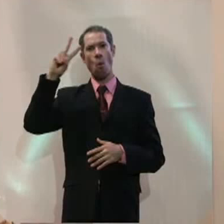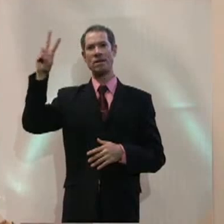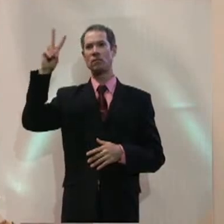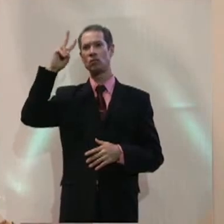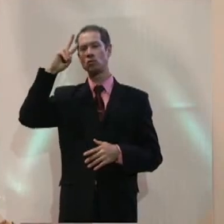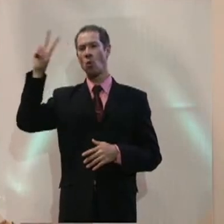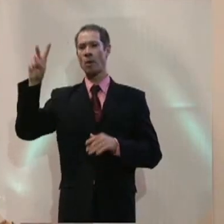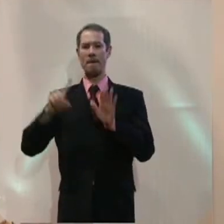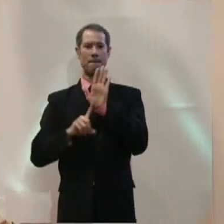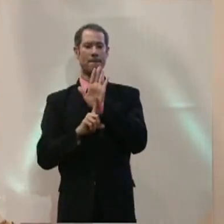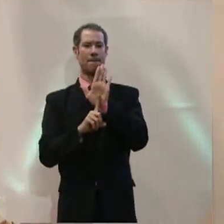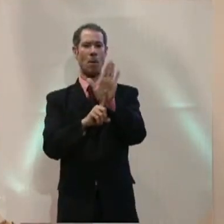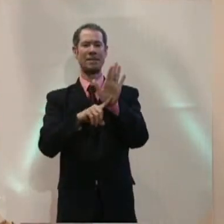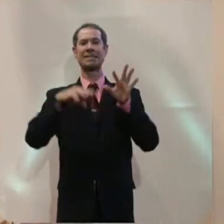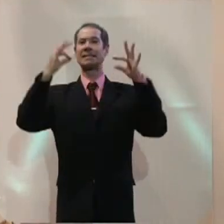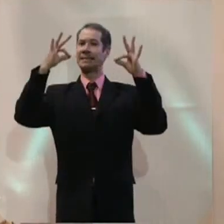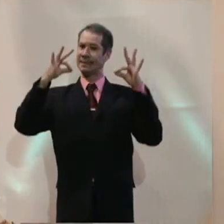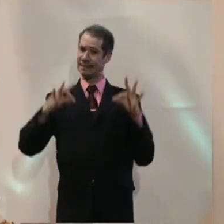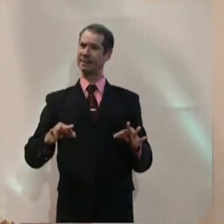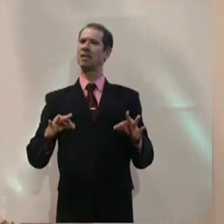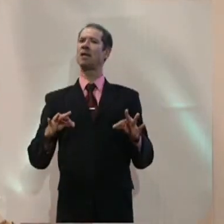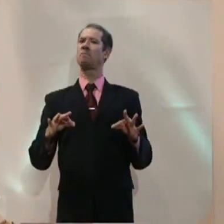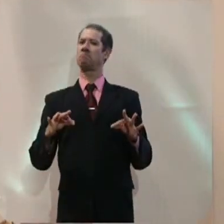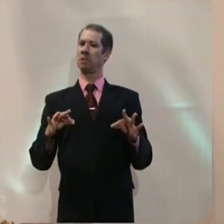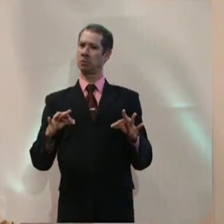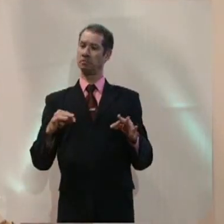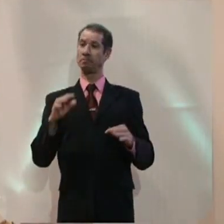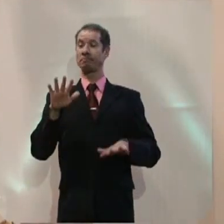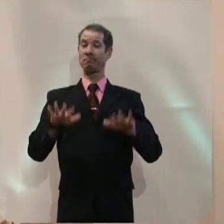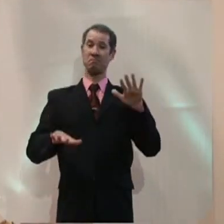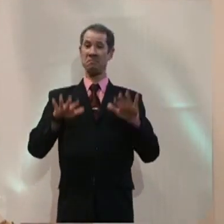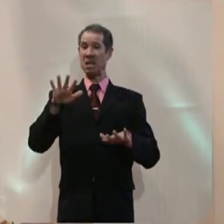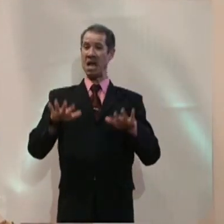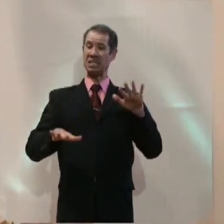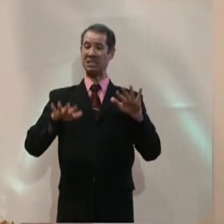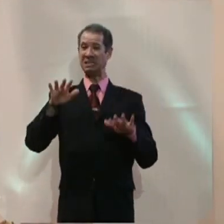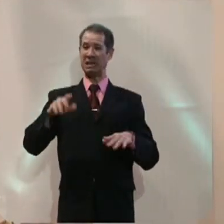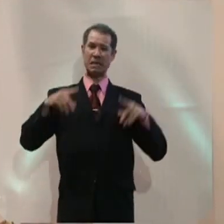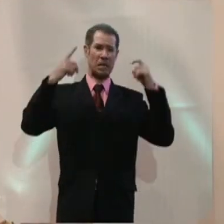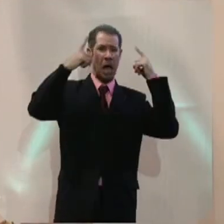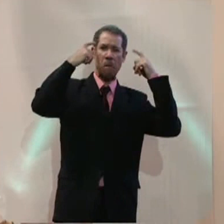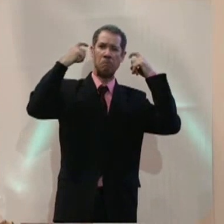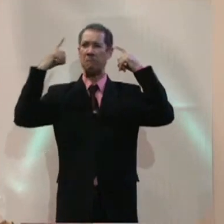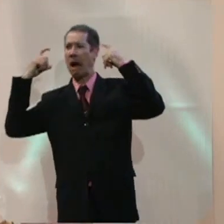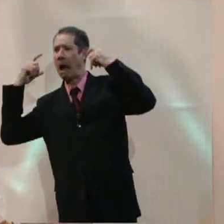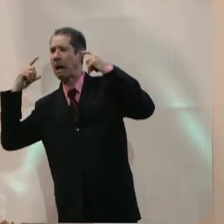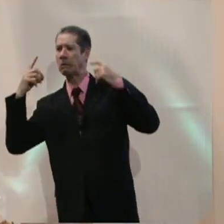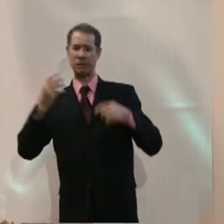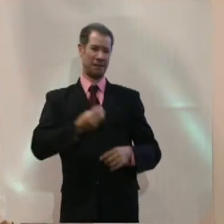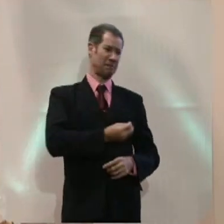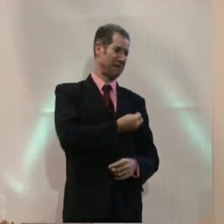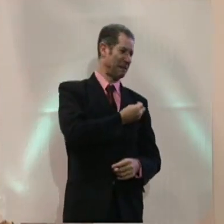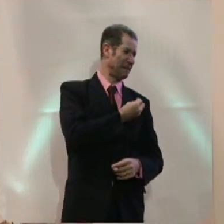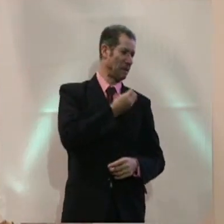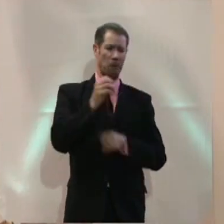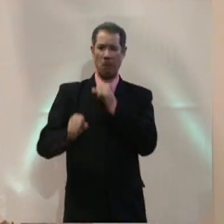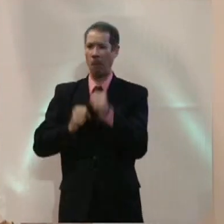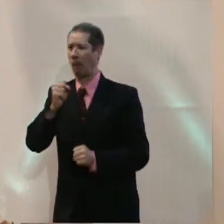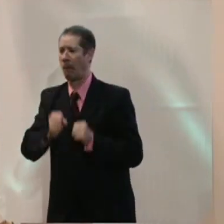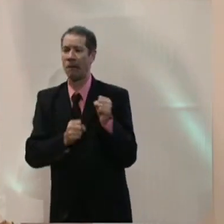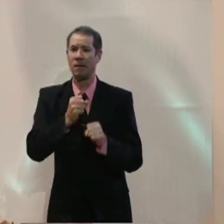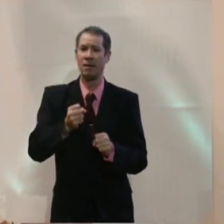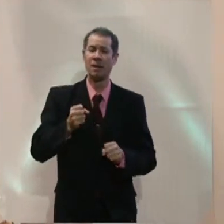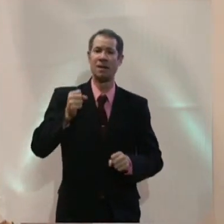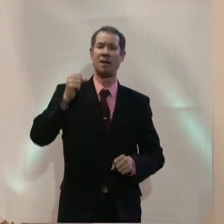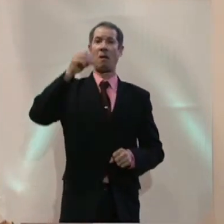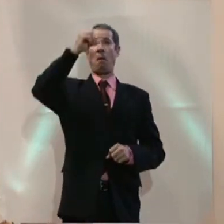ela reflete exatamente a vida, não é? Às vezes, no meio do barulho, da correria da vida, a gente nem é capaz de